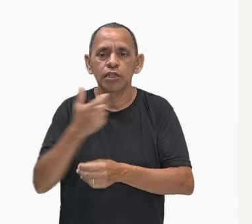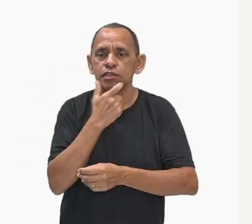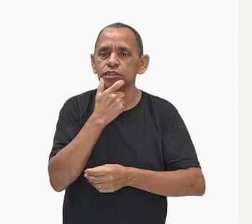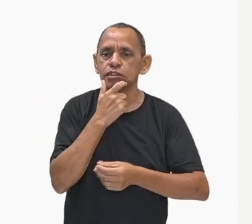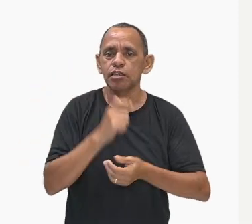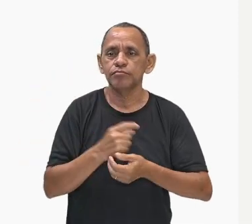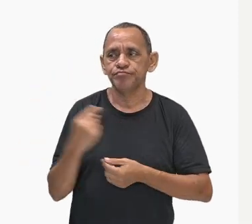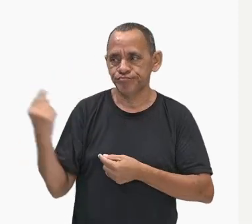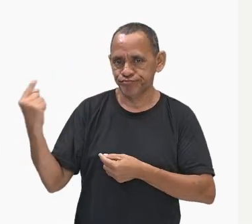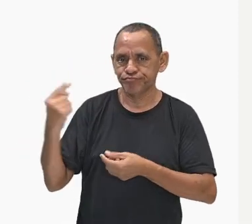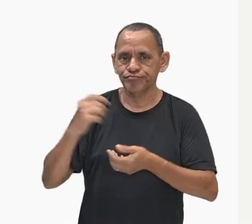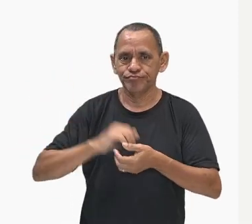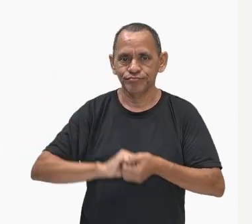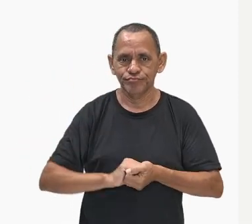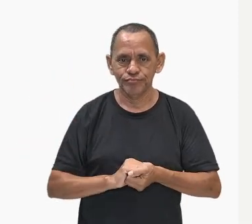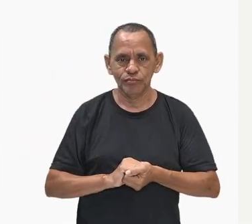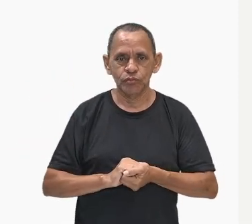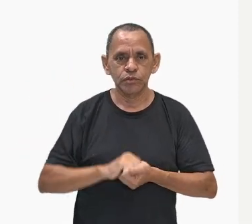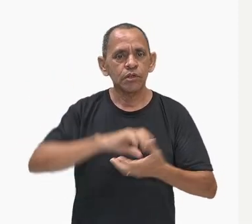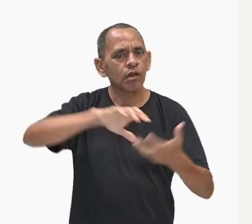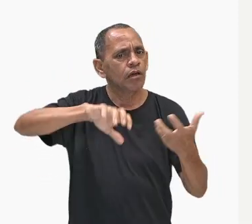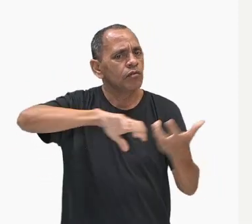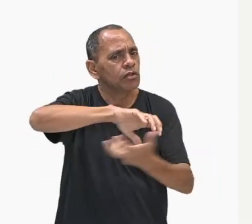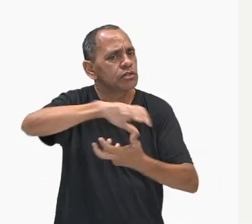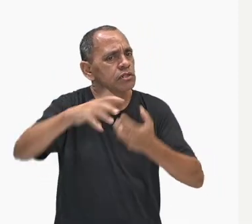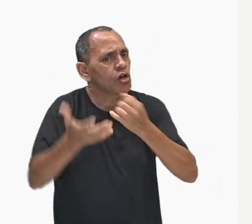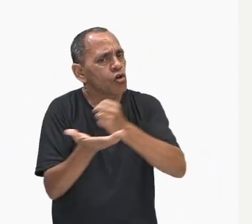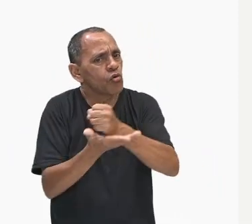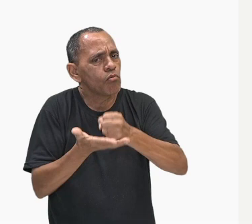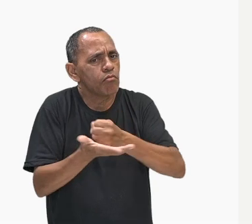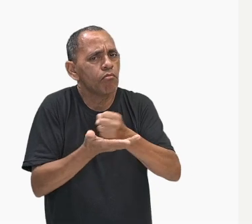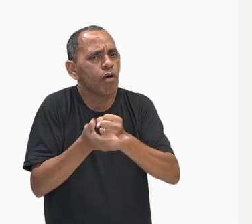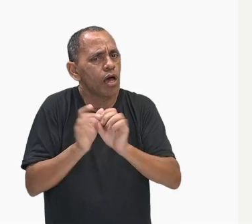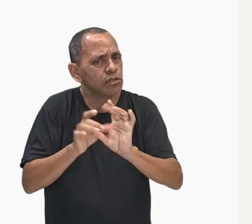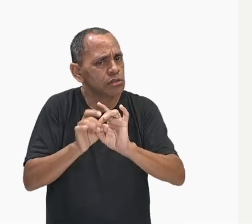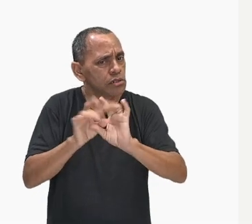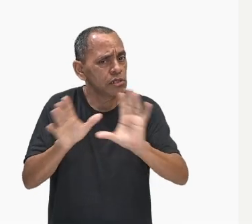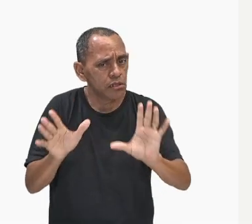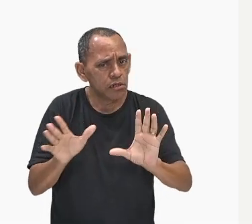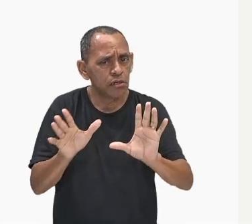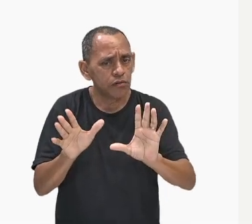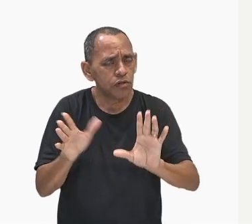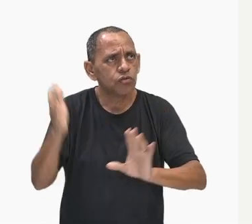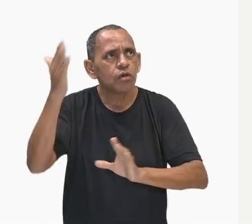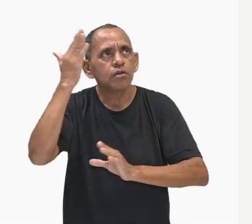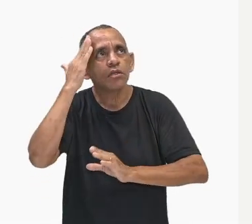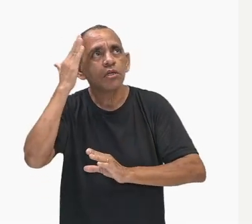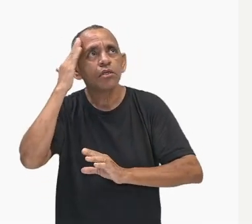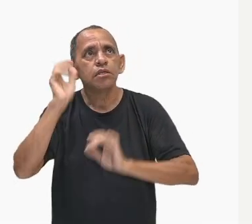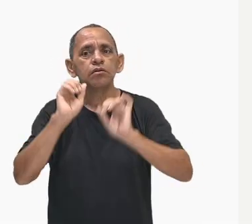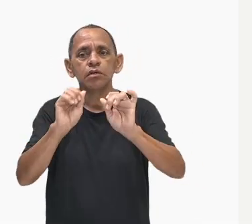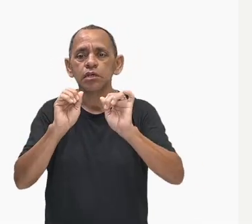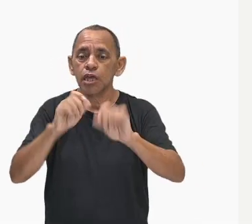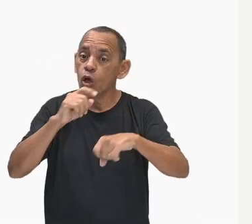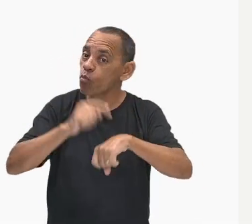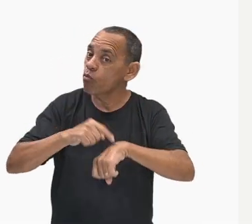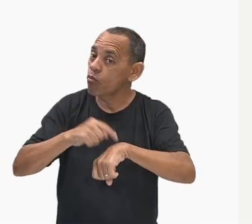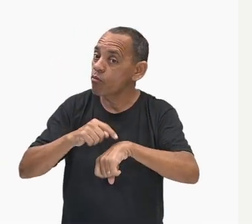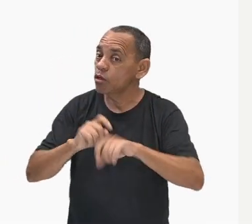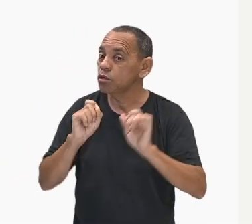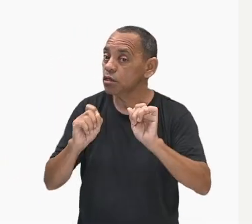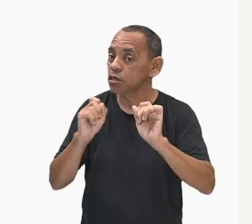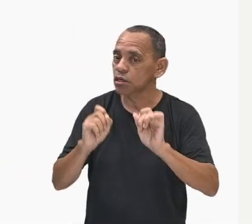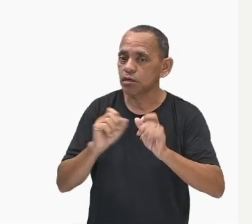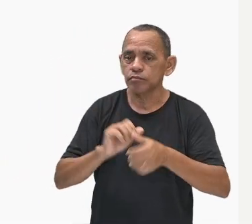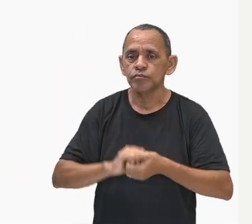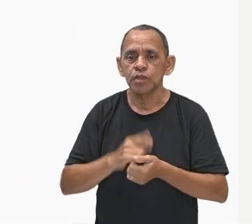entender, beleza? Revoluções com bases liberais, e a gente vai compreender o momento em que a Inglaterra